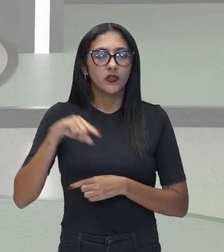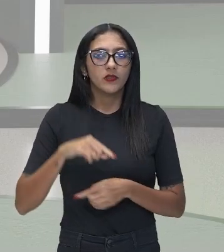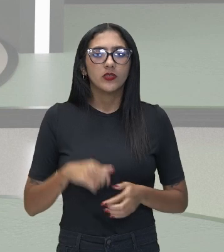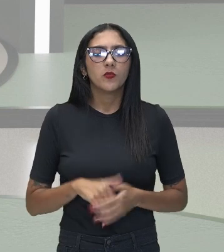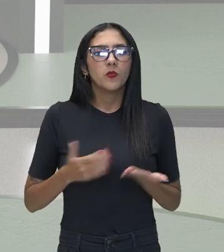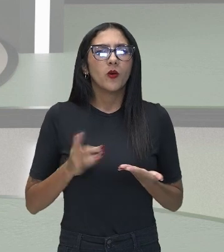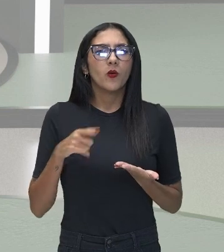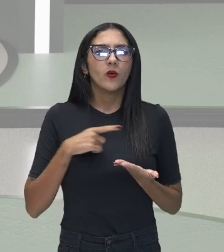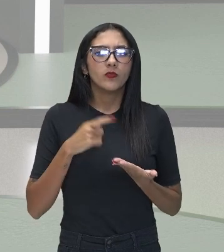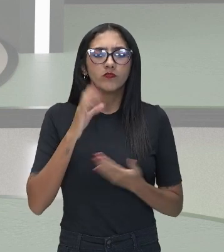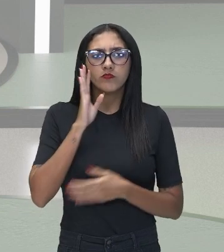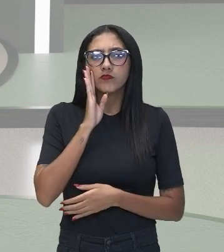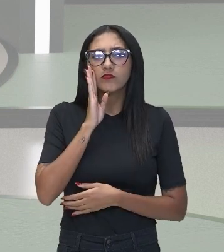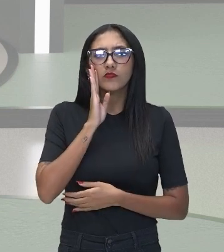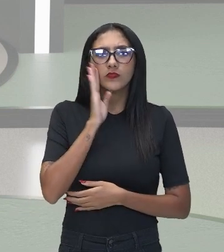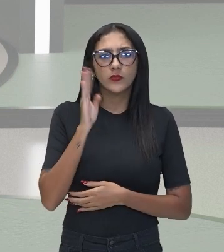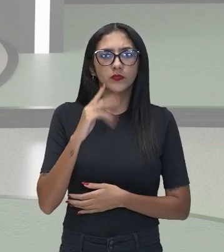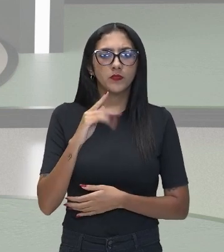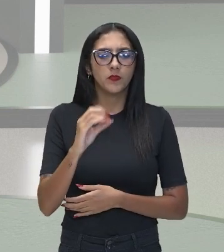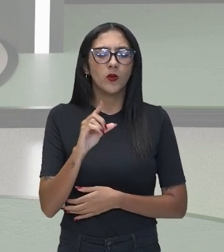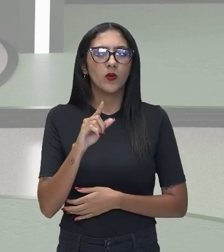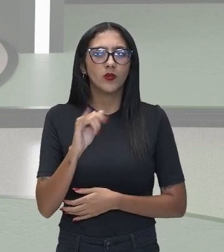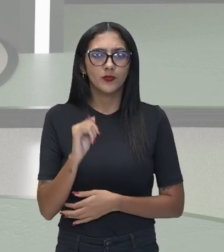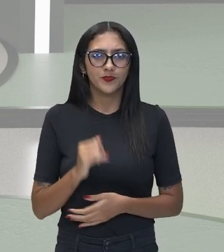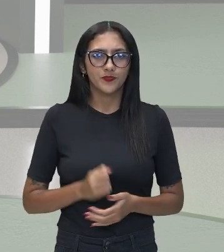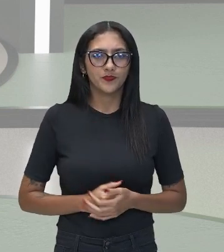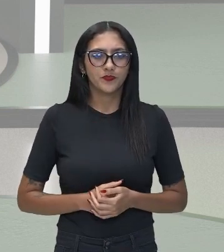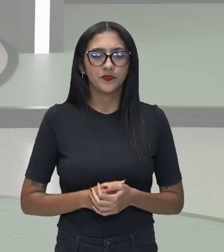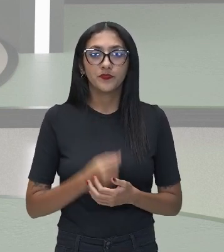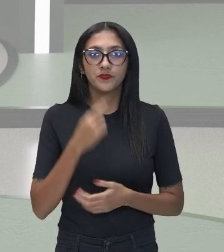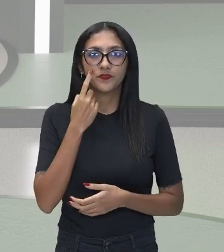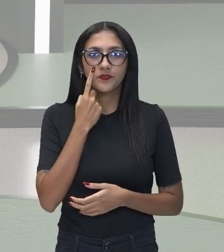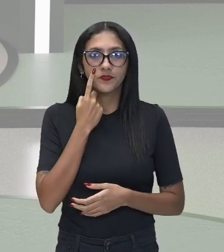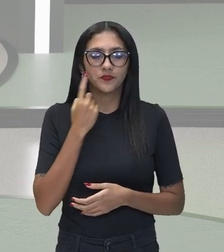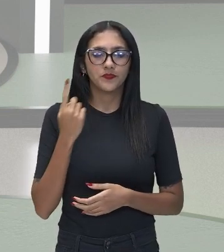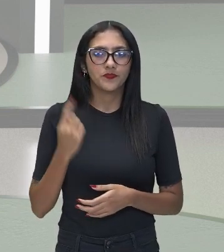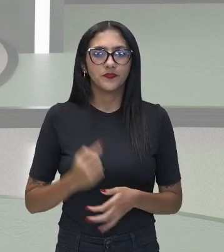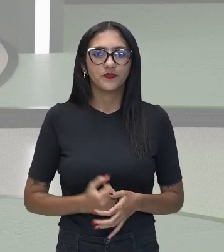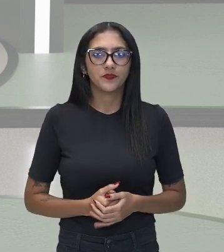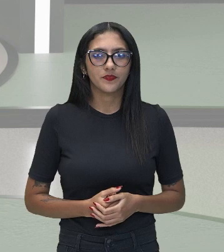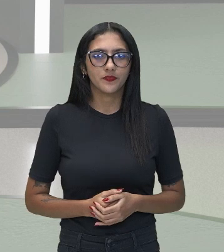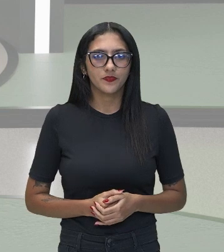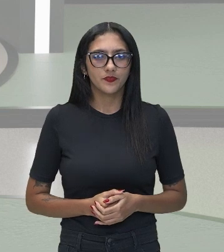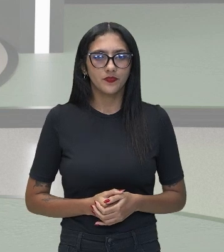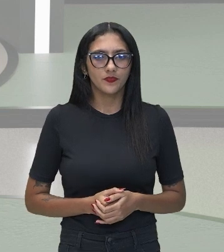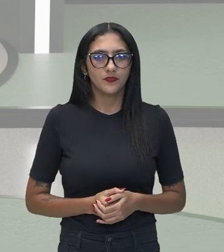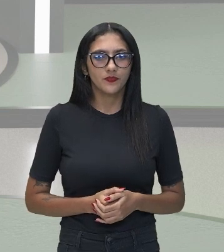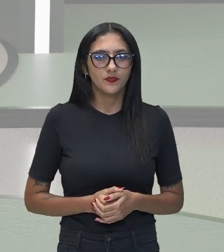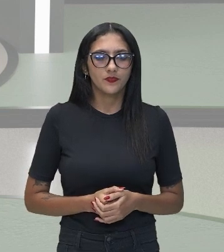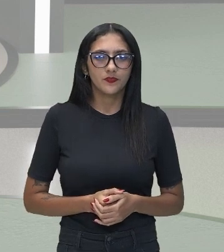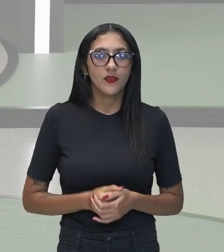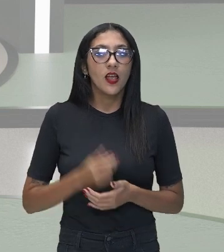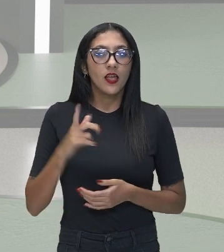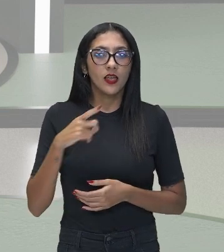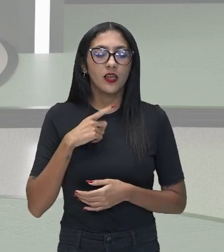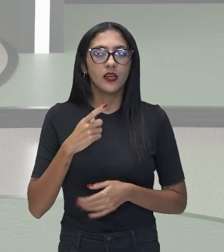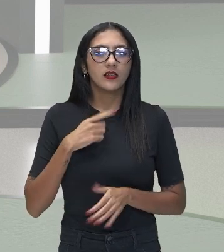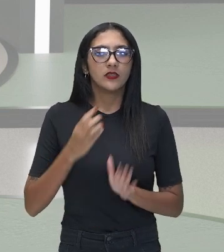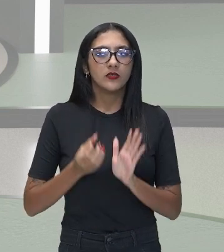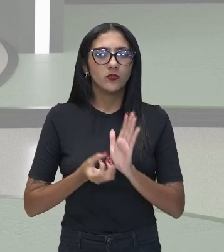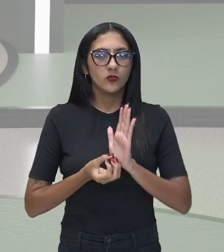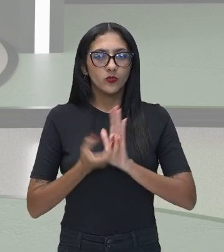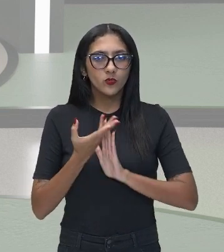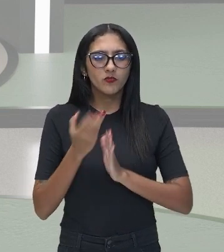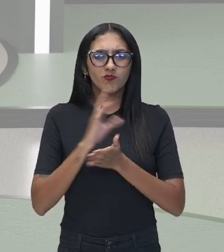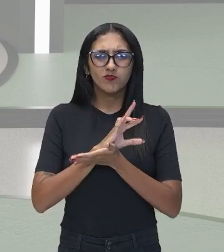principais polissacarídeos. Então, observem aqui, o que são os polissacarídeos? Eles são formados por